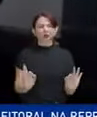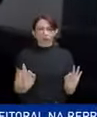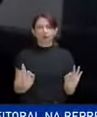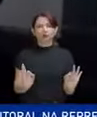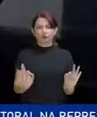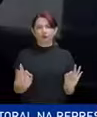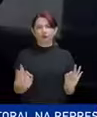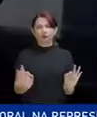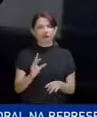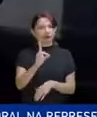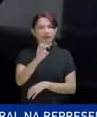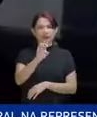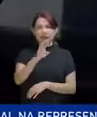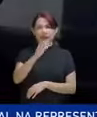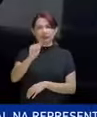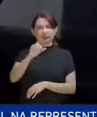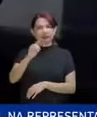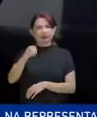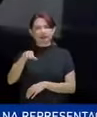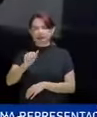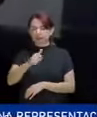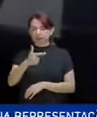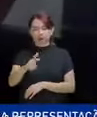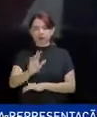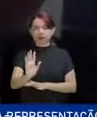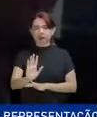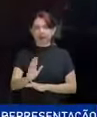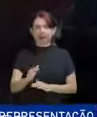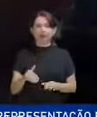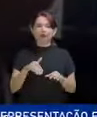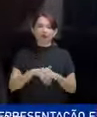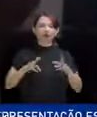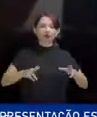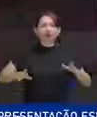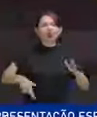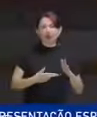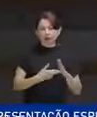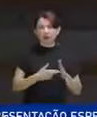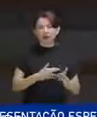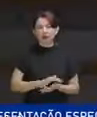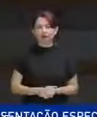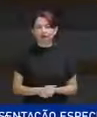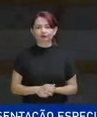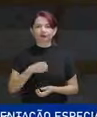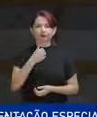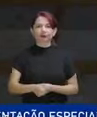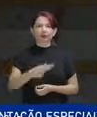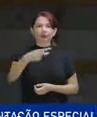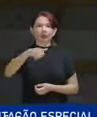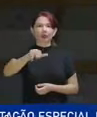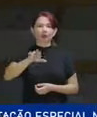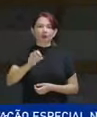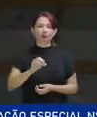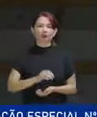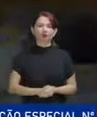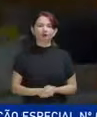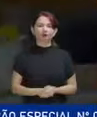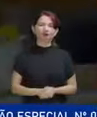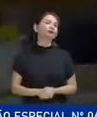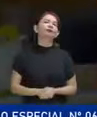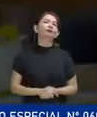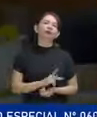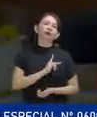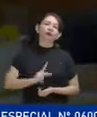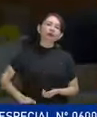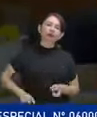a decadência, motivo pelo qual, então, acompanho a relatora. E o juiz Paulo Madeira. Presidente